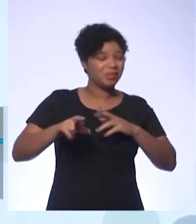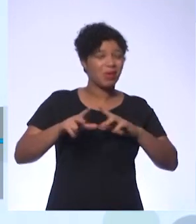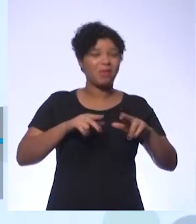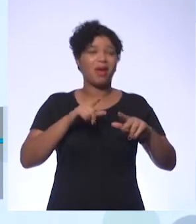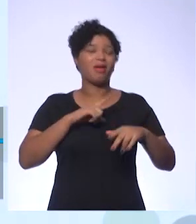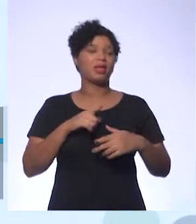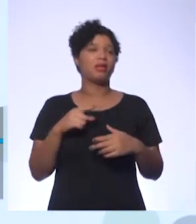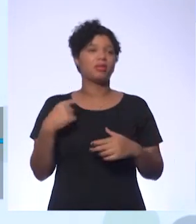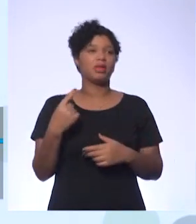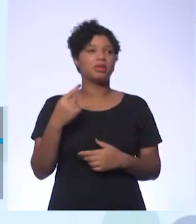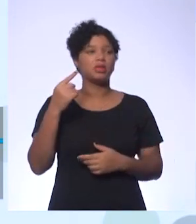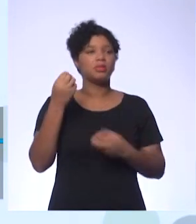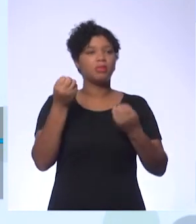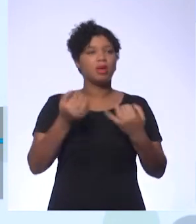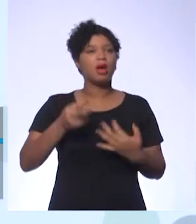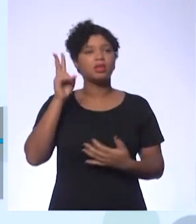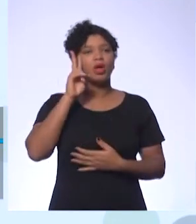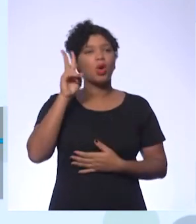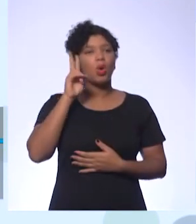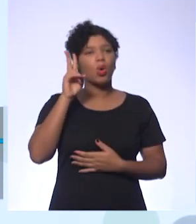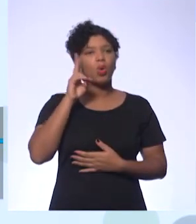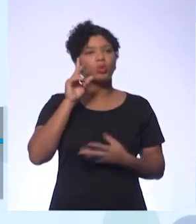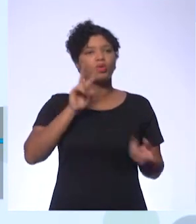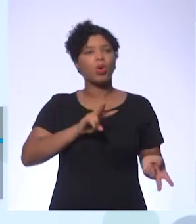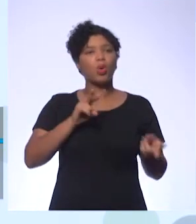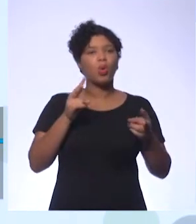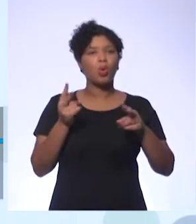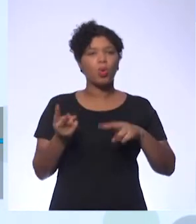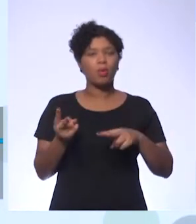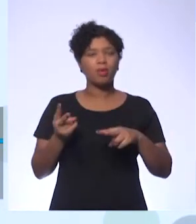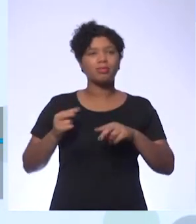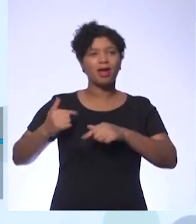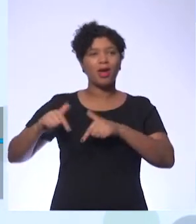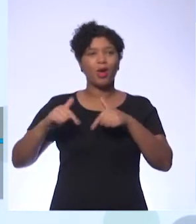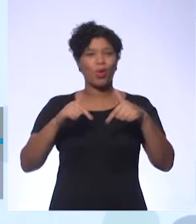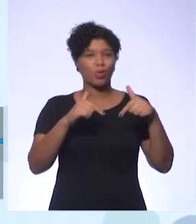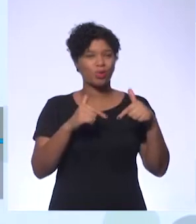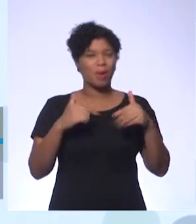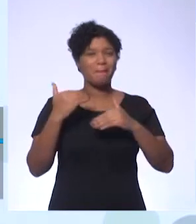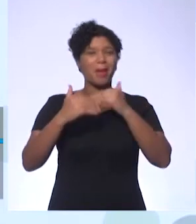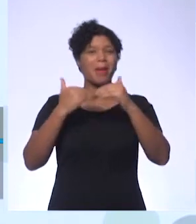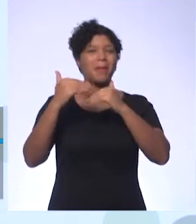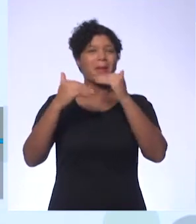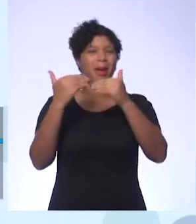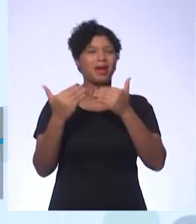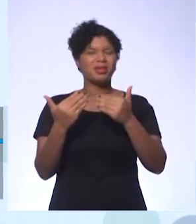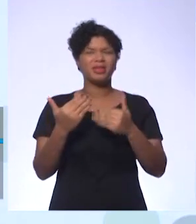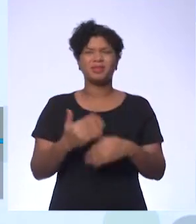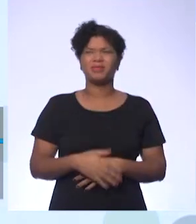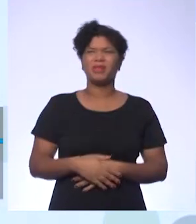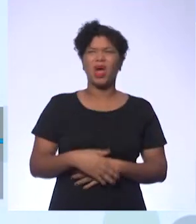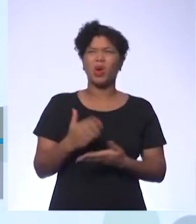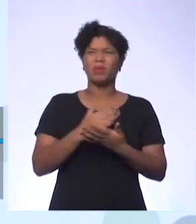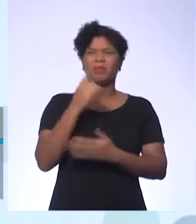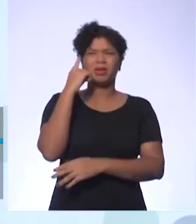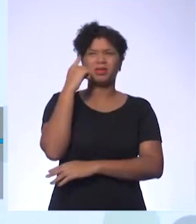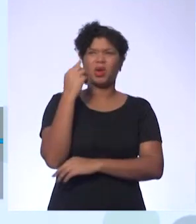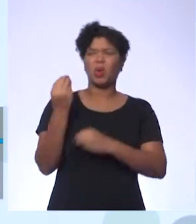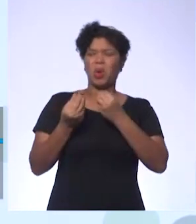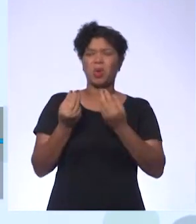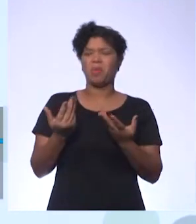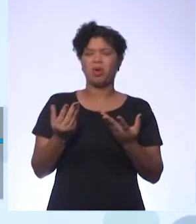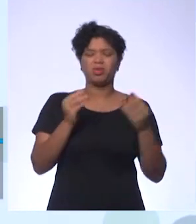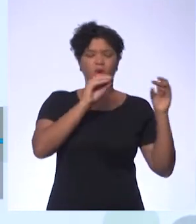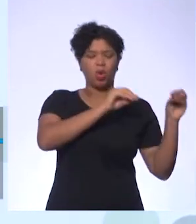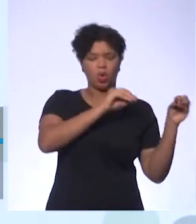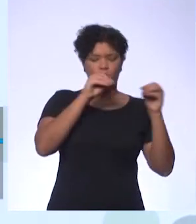falamos dessa transição de modos de trabalho, modos de produção, parece algo muito frio. Mudou